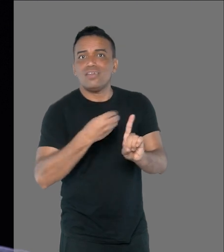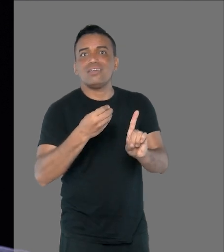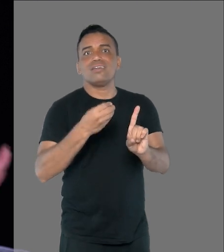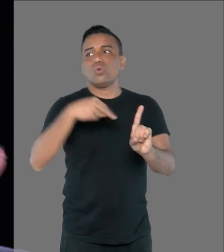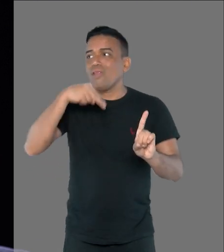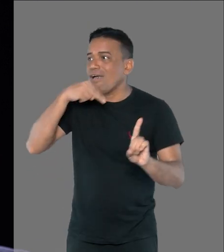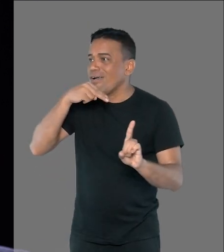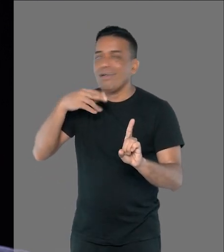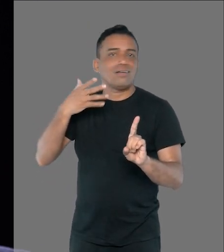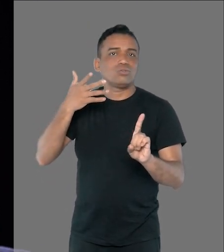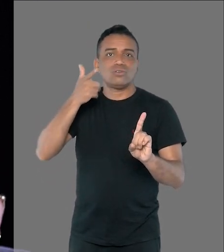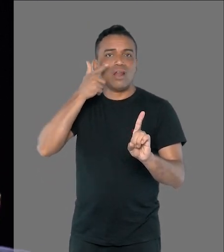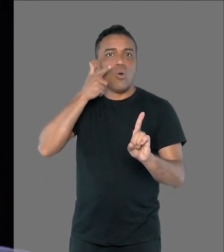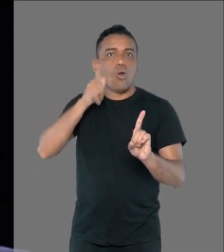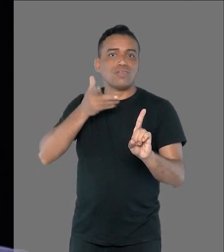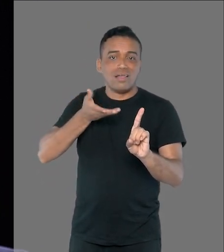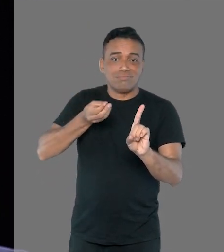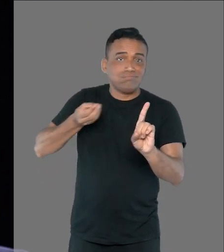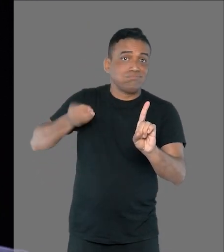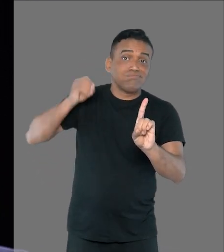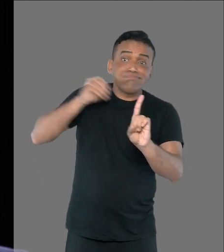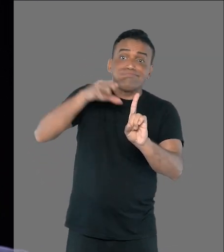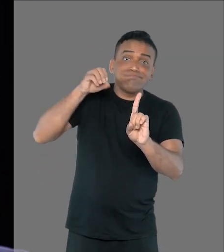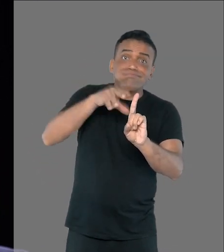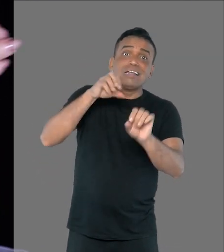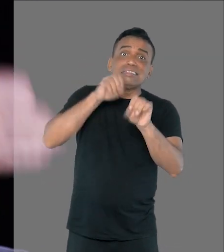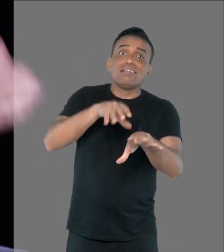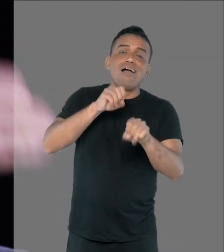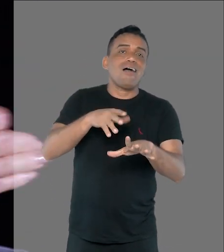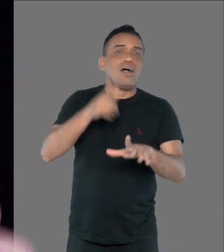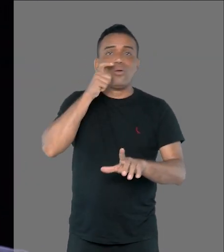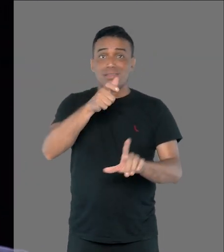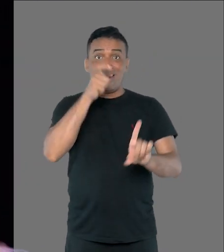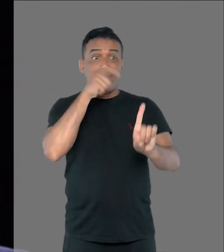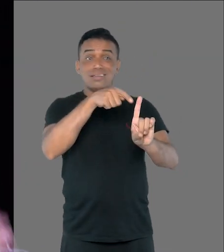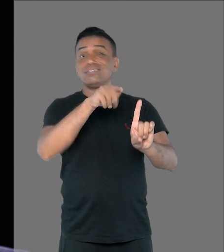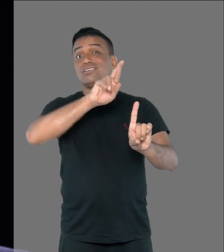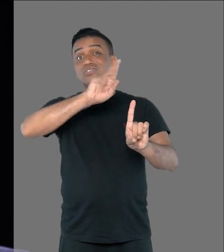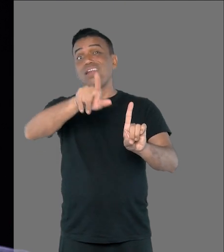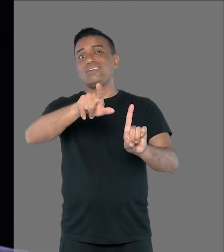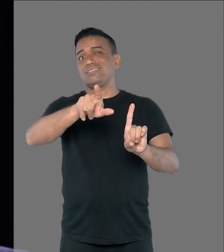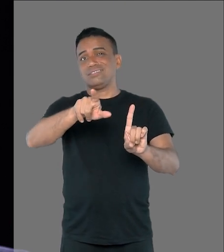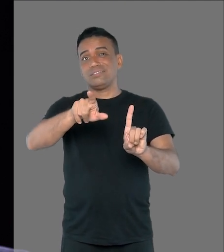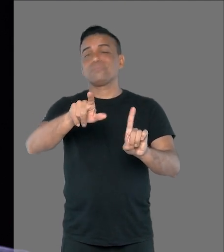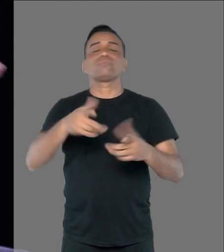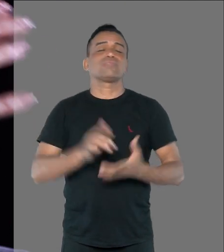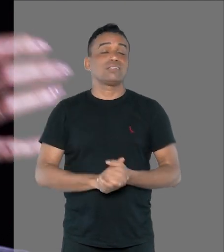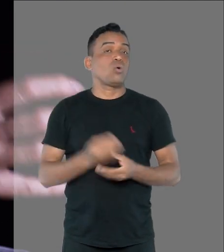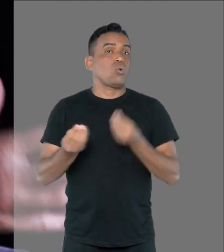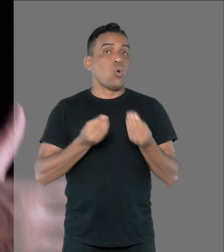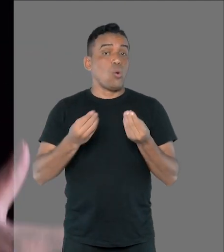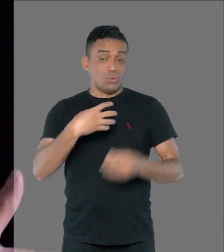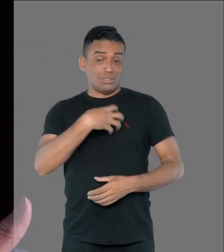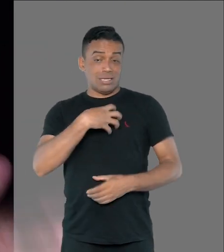caso, para os meus netos. Não consigo, de jeito nenhum. Né? Os interesses são outros. Nós estamos vivendo um fosso geracional. Como é que as ciências